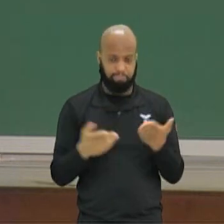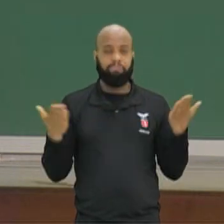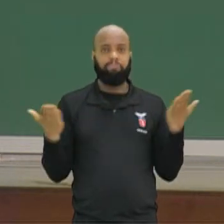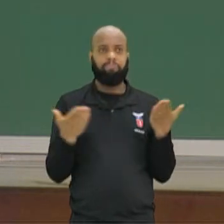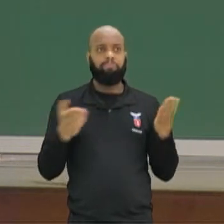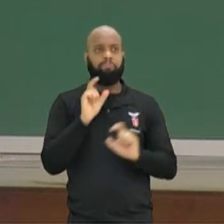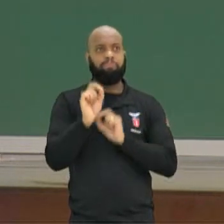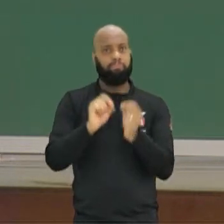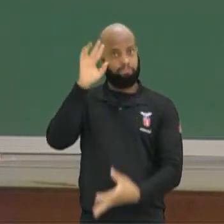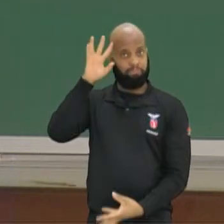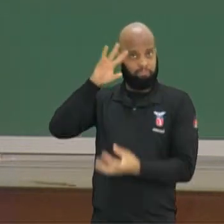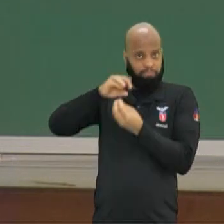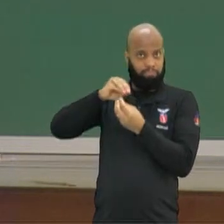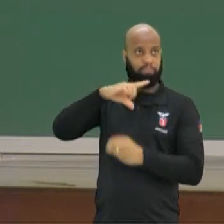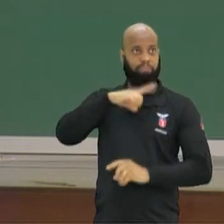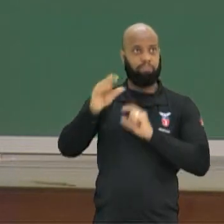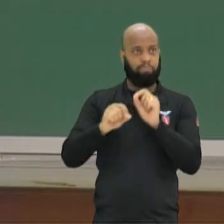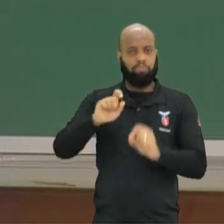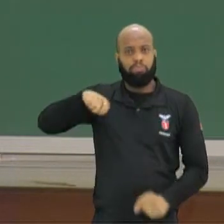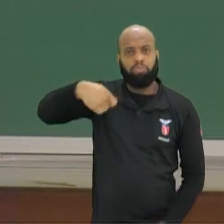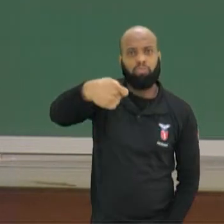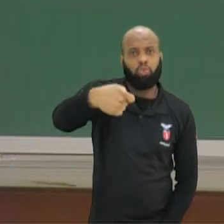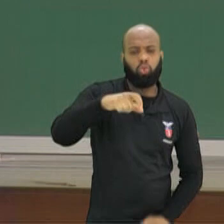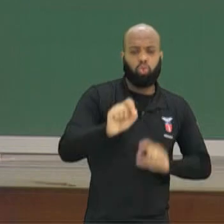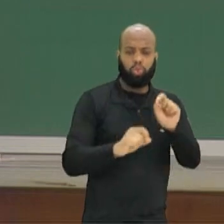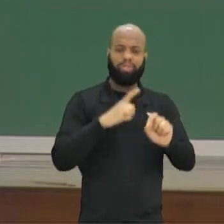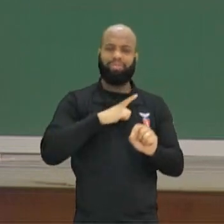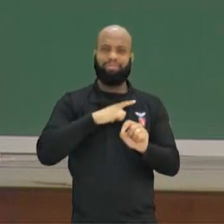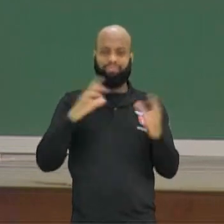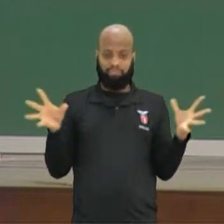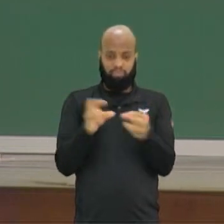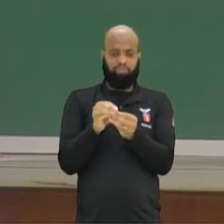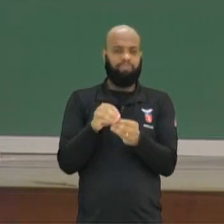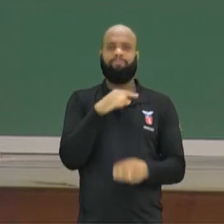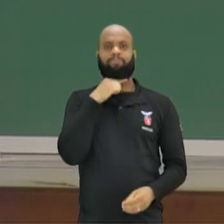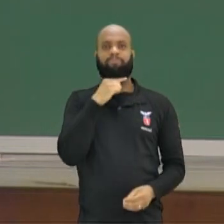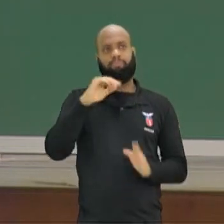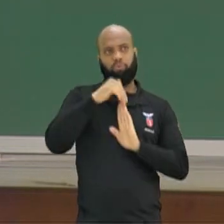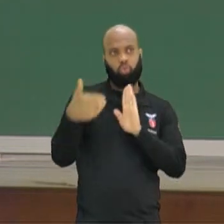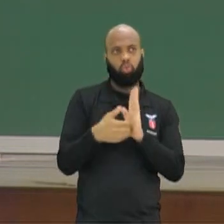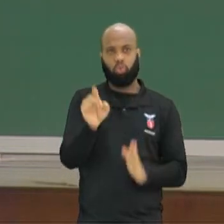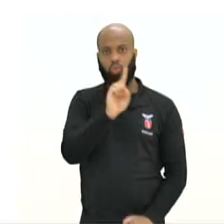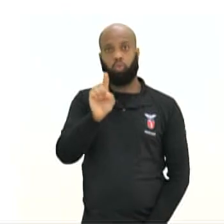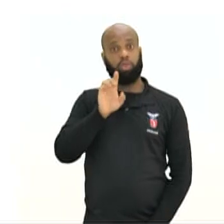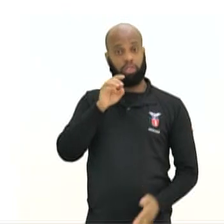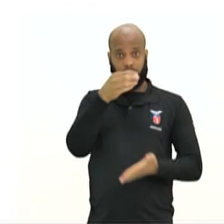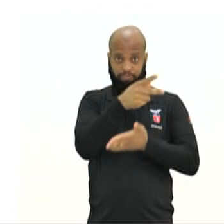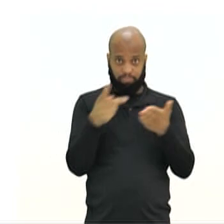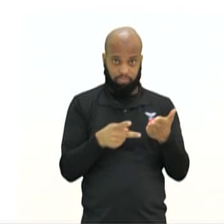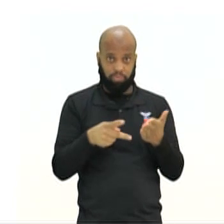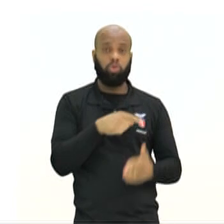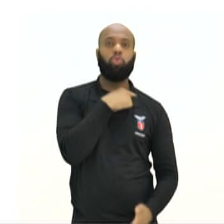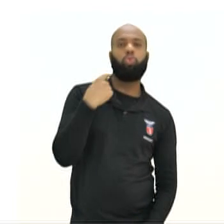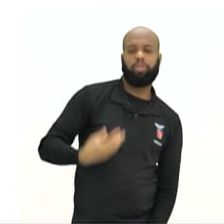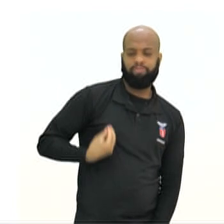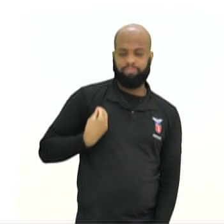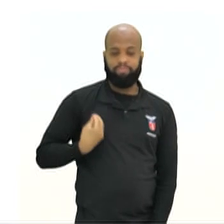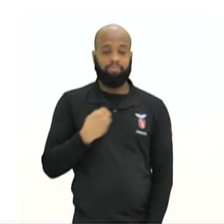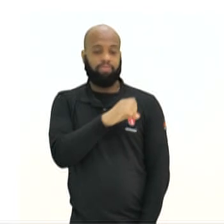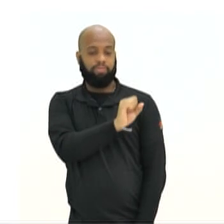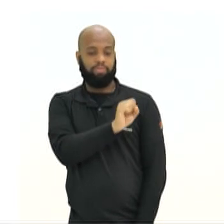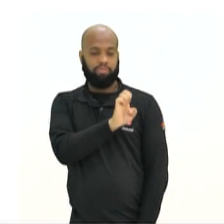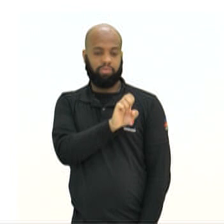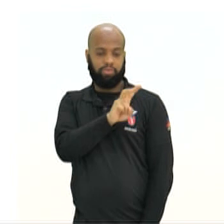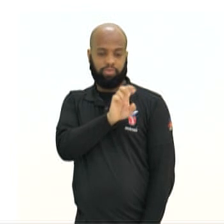entender, trouxemos um pouco do enredo, que não daria para ver a obra toda. O poema dramático Morte e Vida Severina é